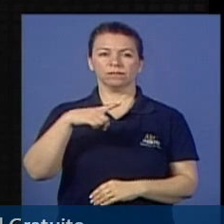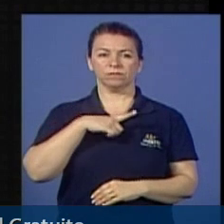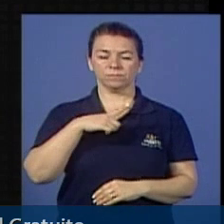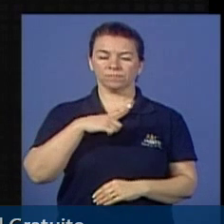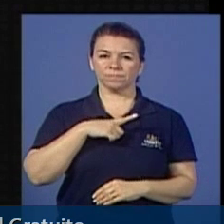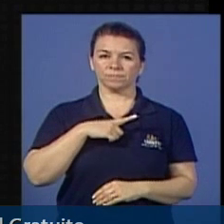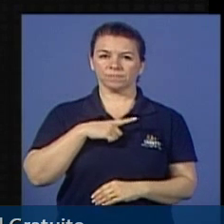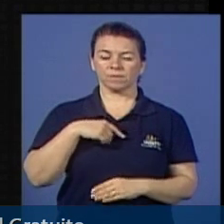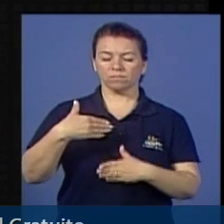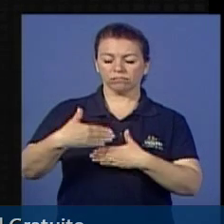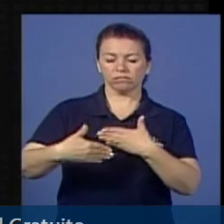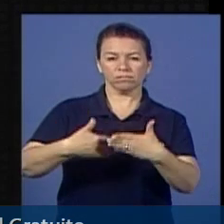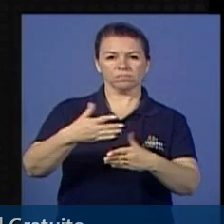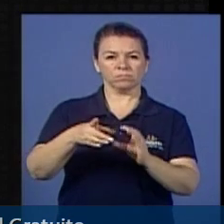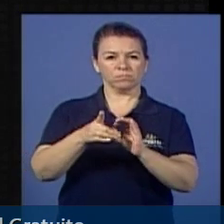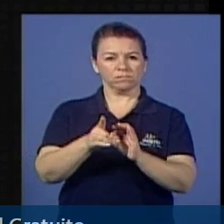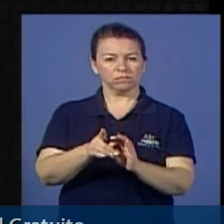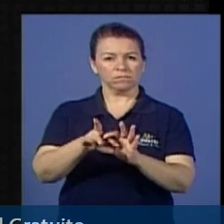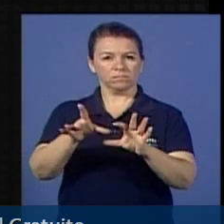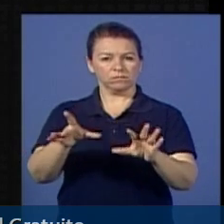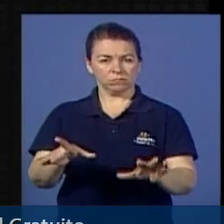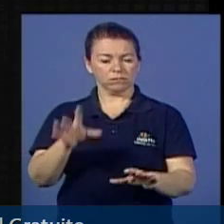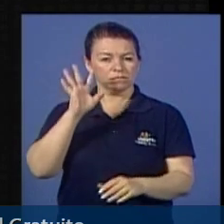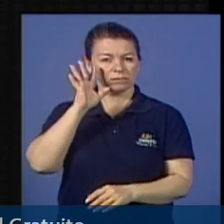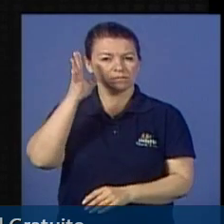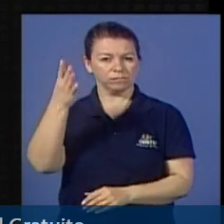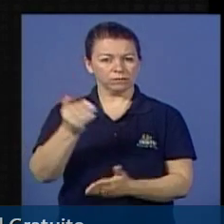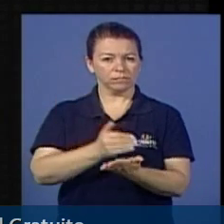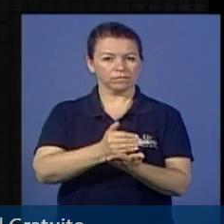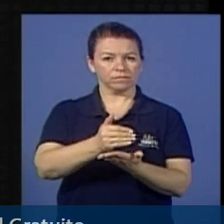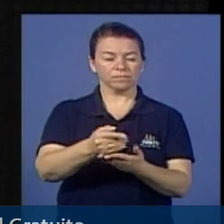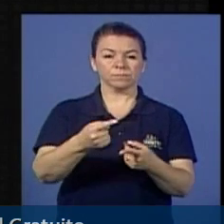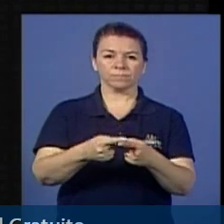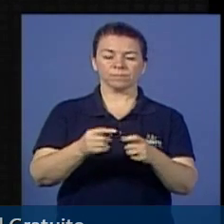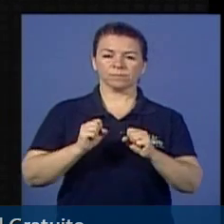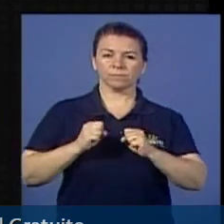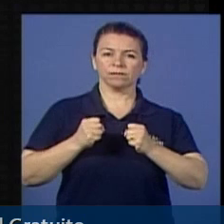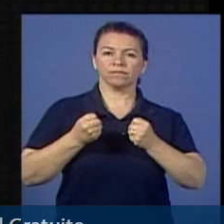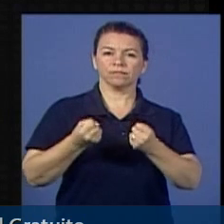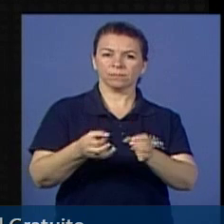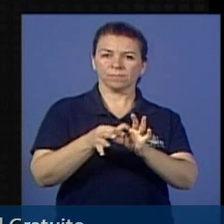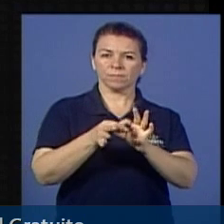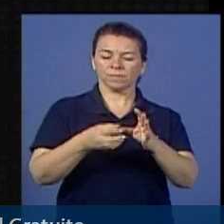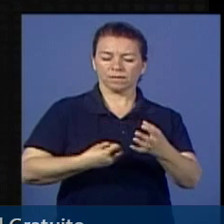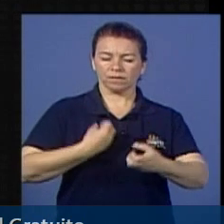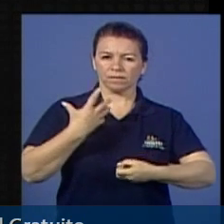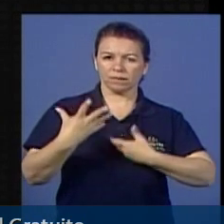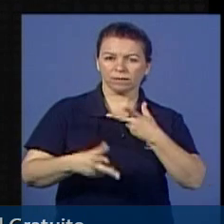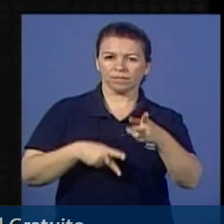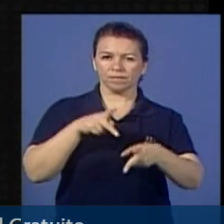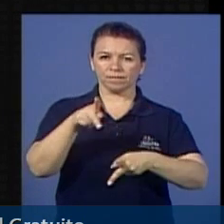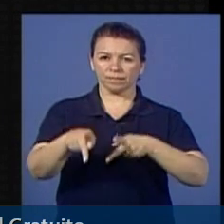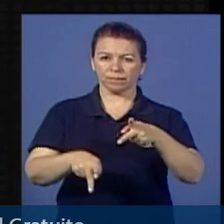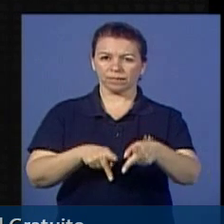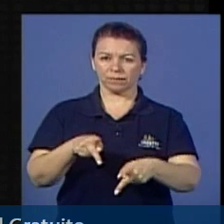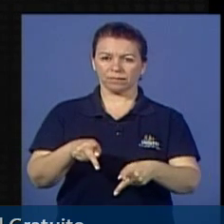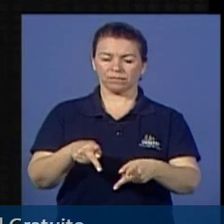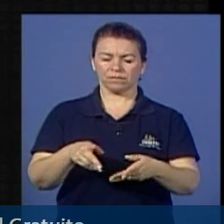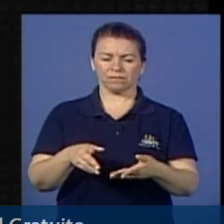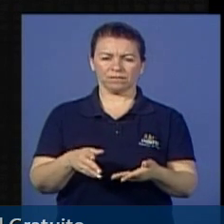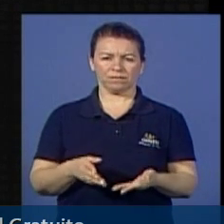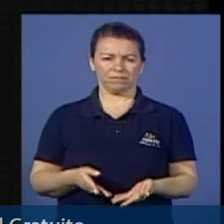processo democrático instaurado com a República, através da defesa da liberdade da expressão da população. Aonde a